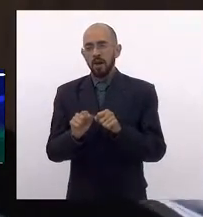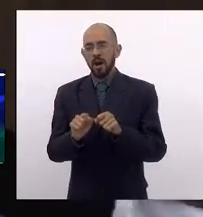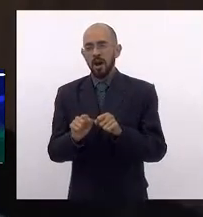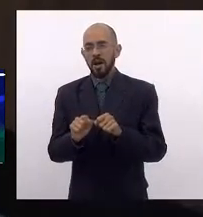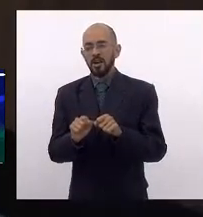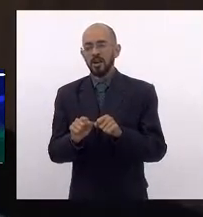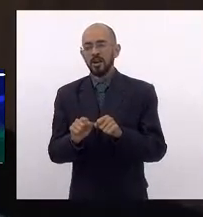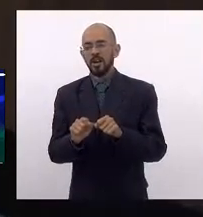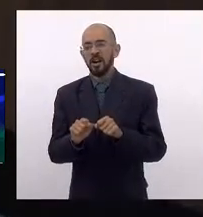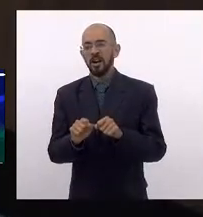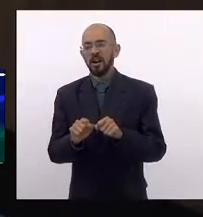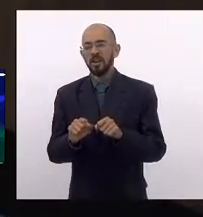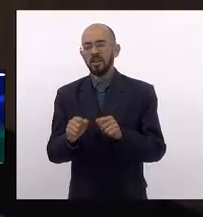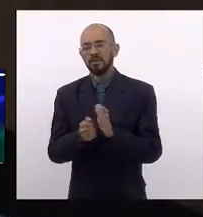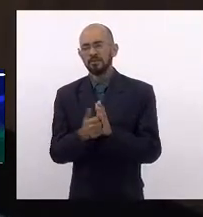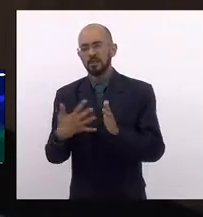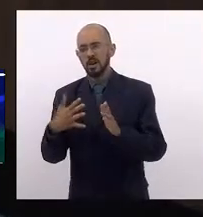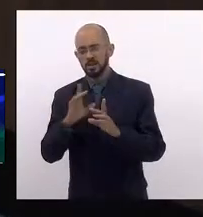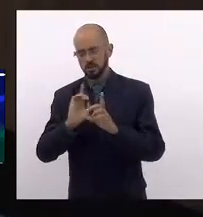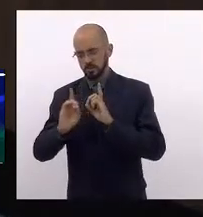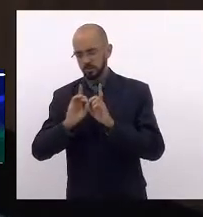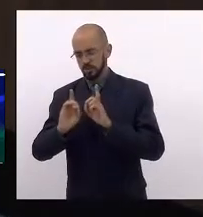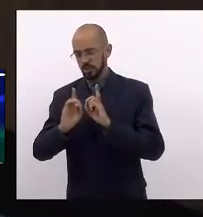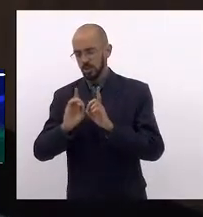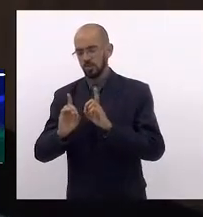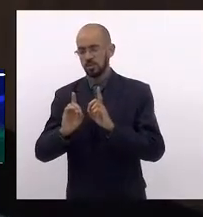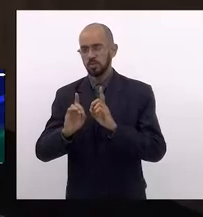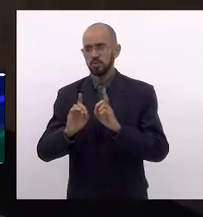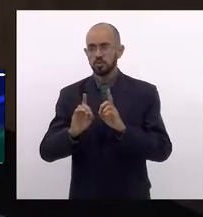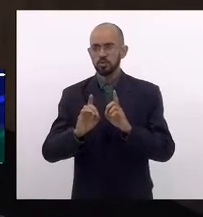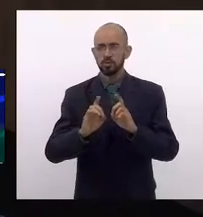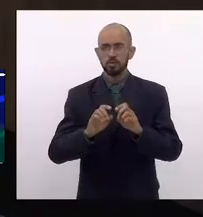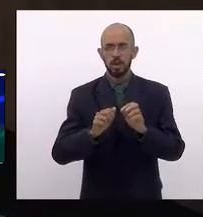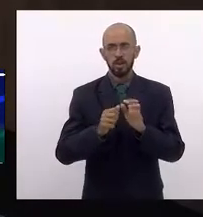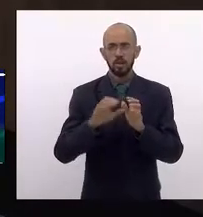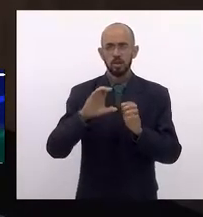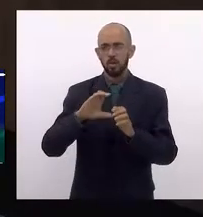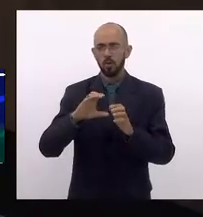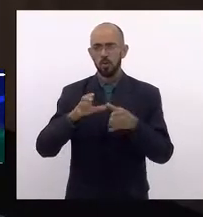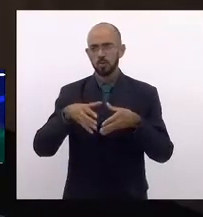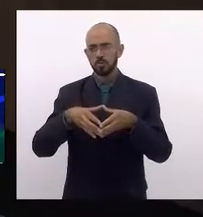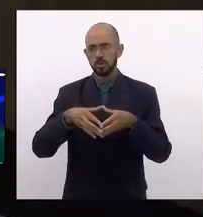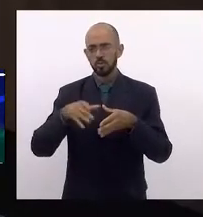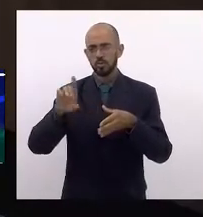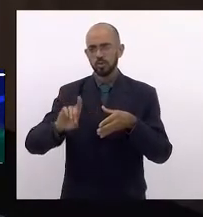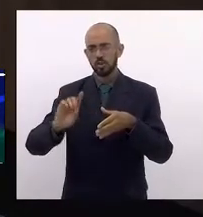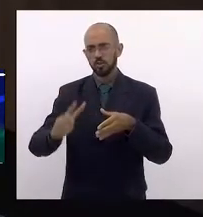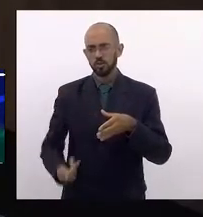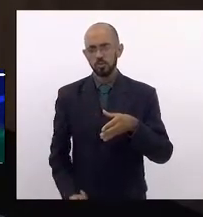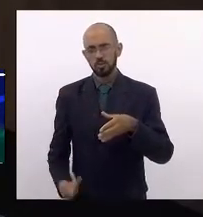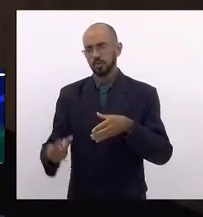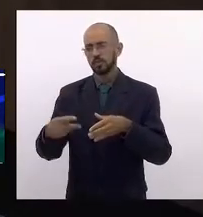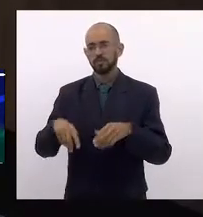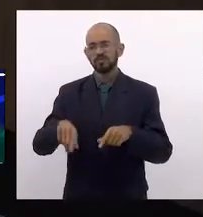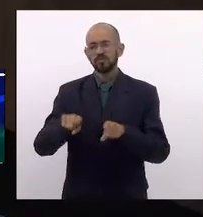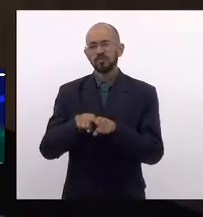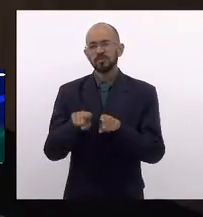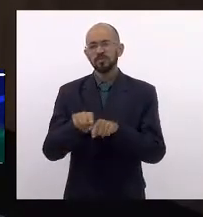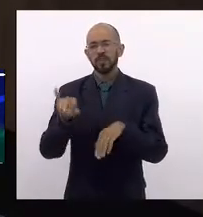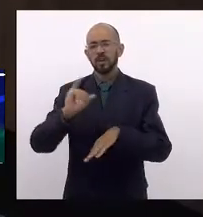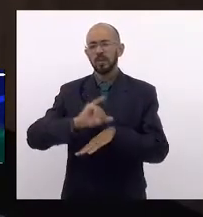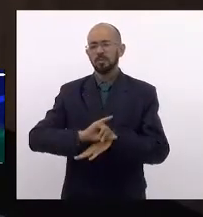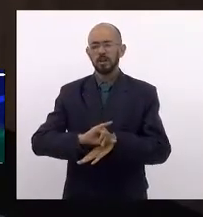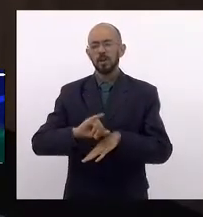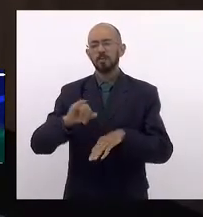de várias interlocuções que temos feito na comissão de direitos humanos na comissão da região metropolitana da